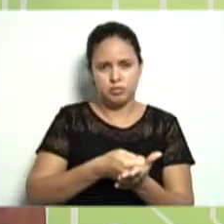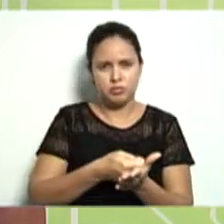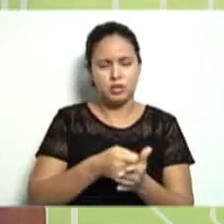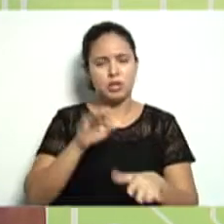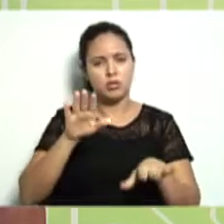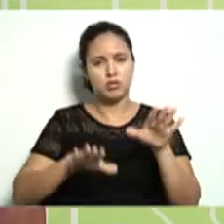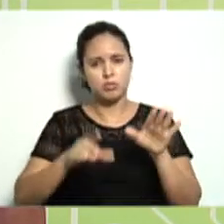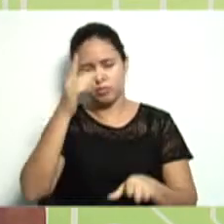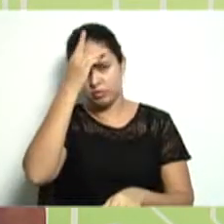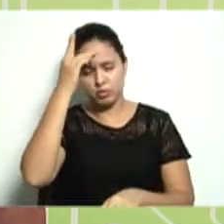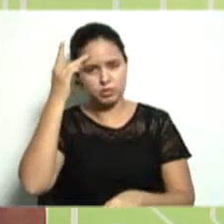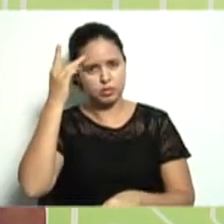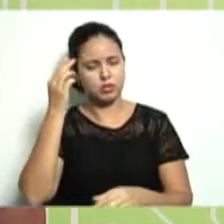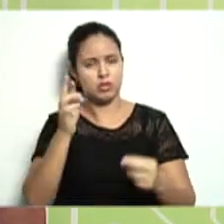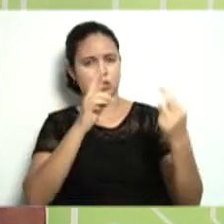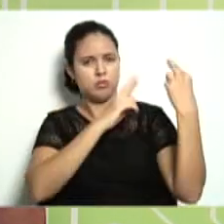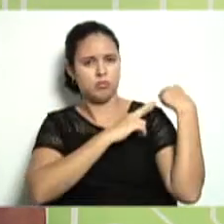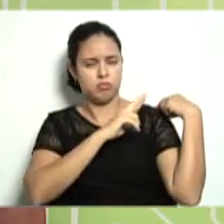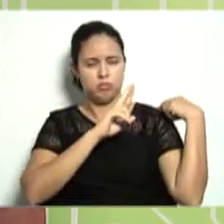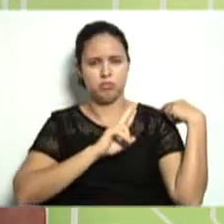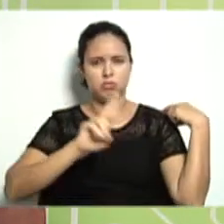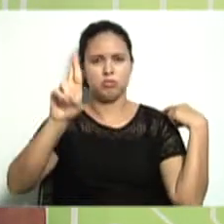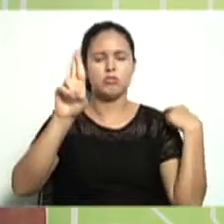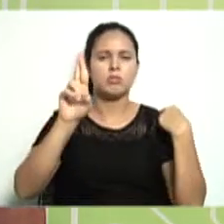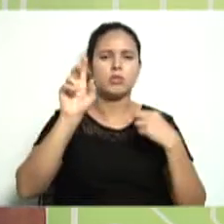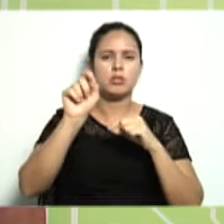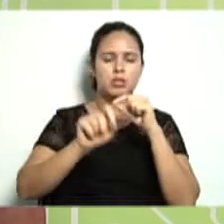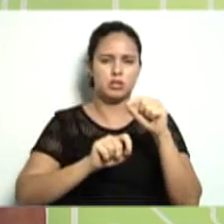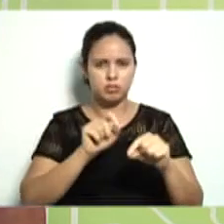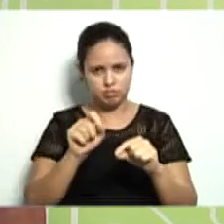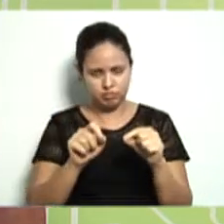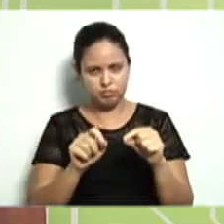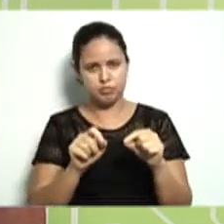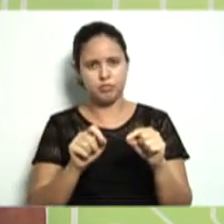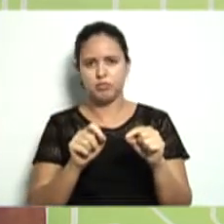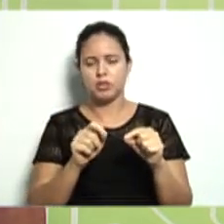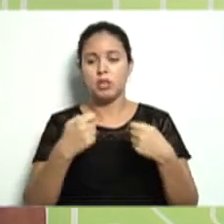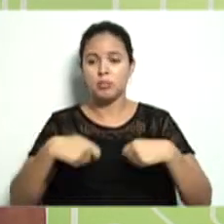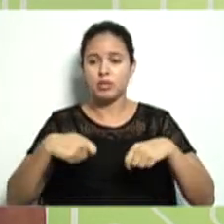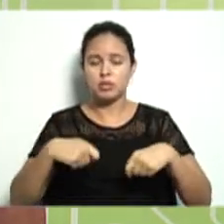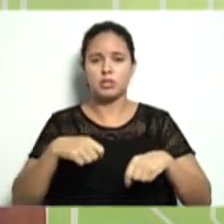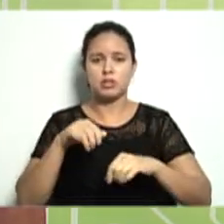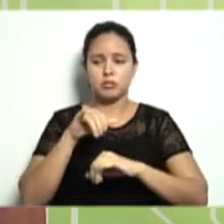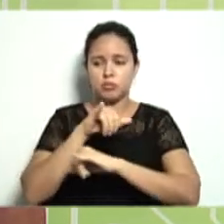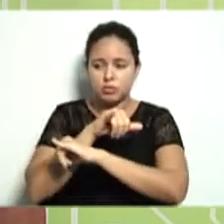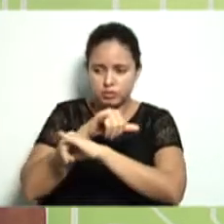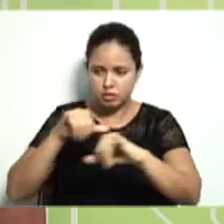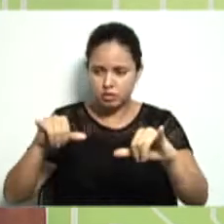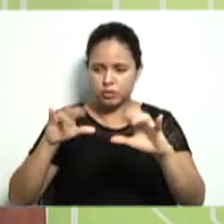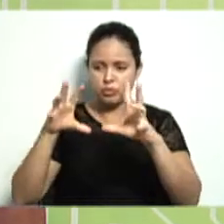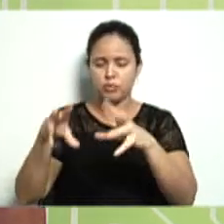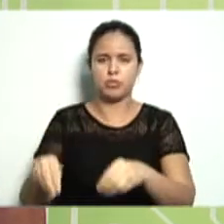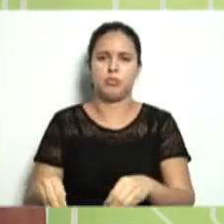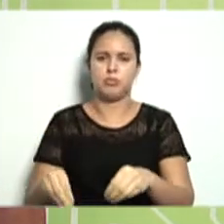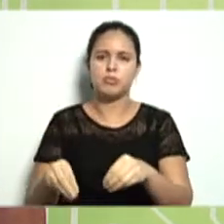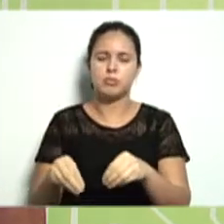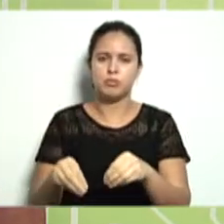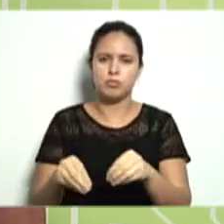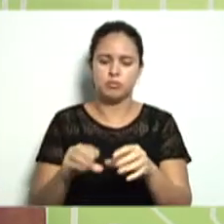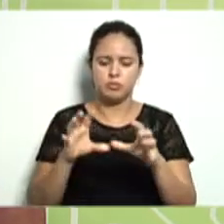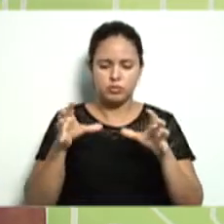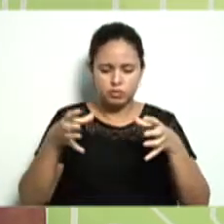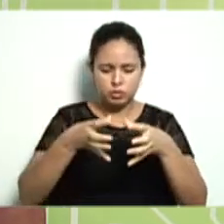responsáveis por algumas questões, mas precisa comunicar todos. Por isso que nós falamos em